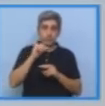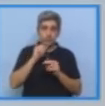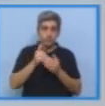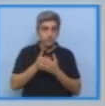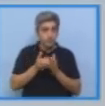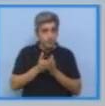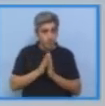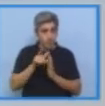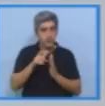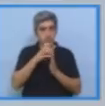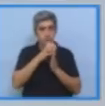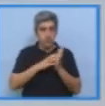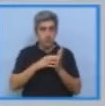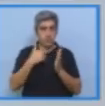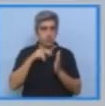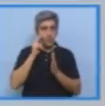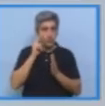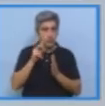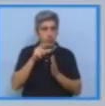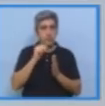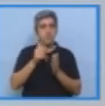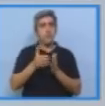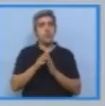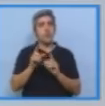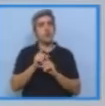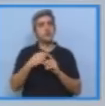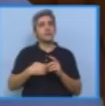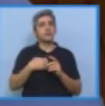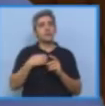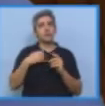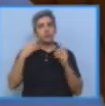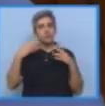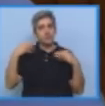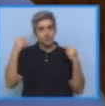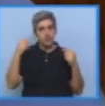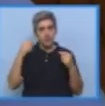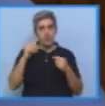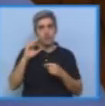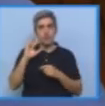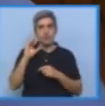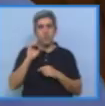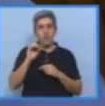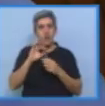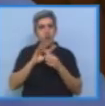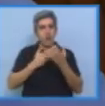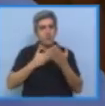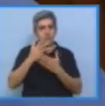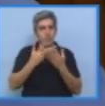texto, olhamos sobretudo a morte num sentido espiritual. Ou seja, a morte quando não há relação com